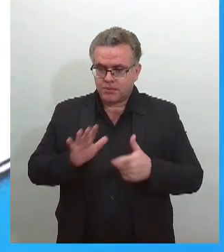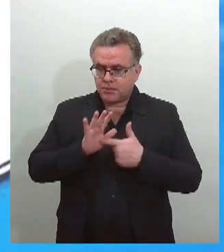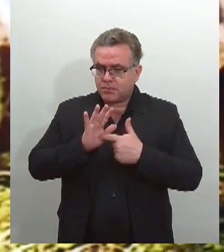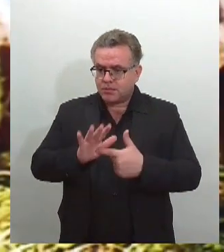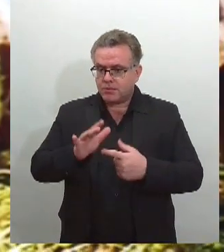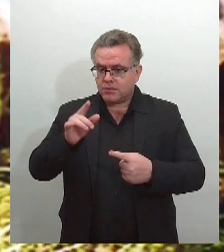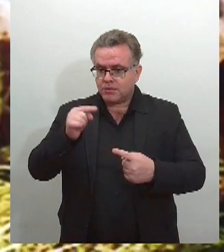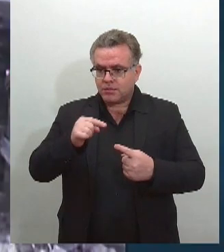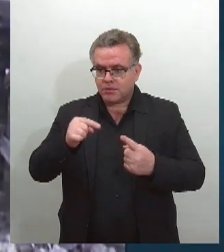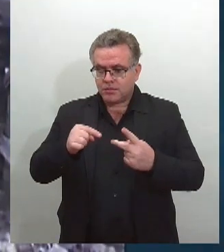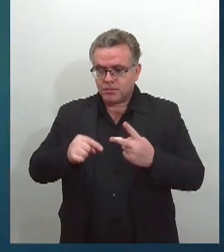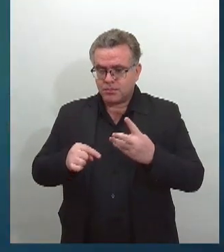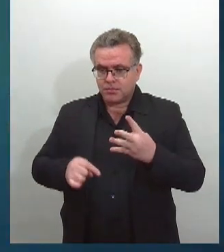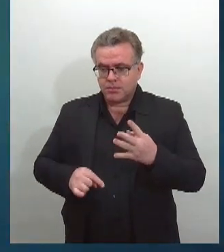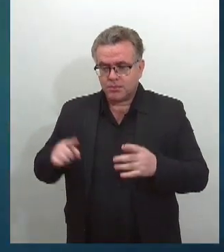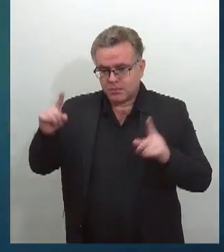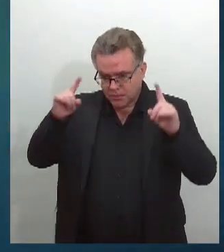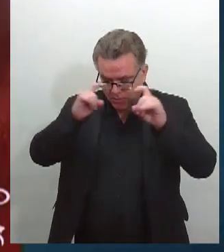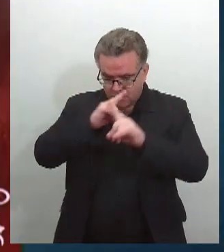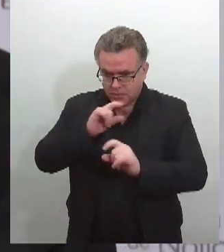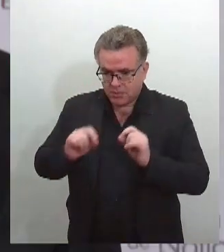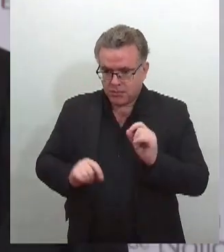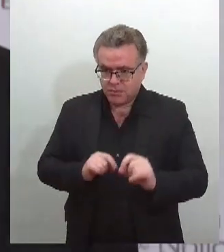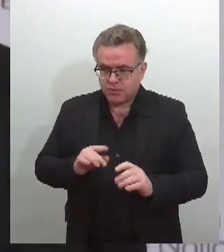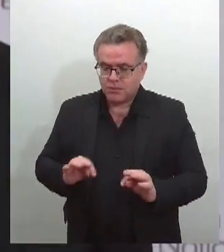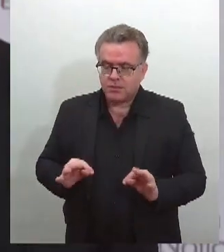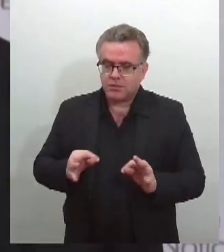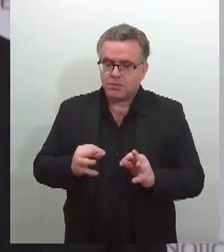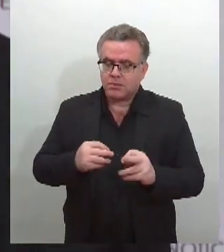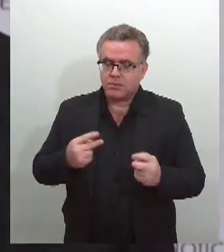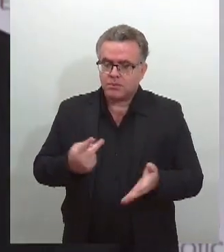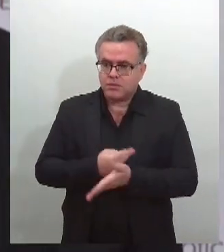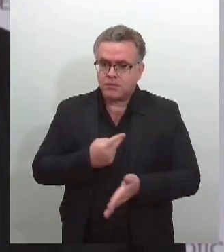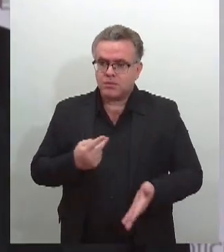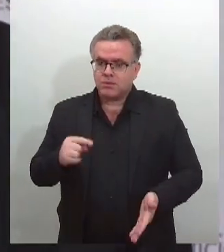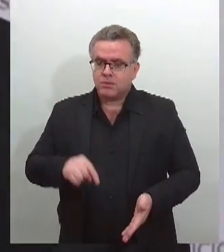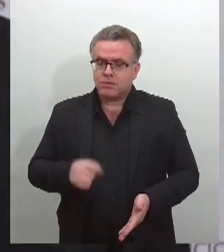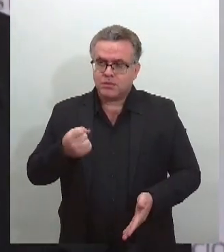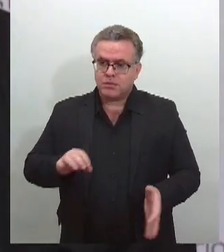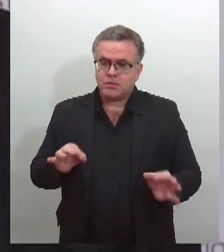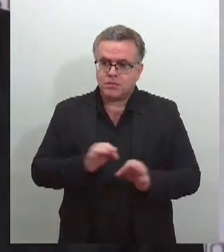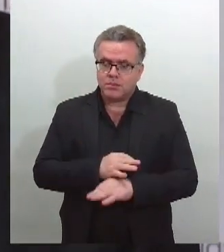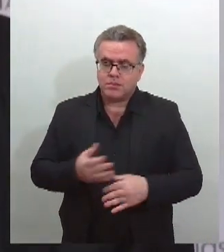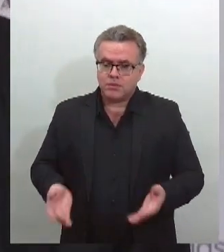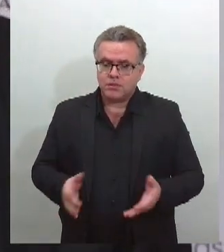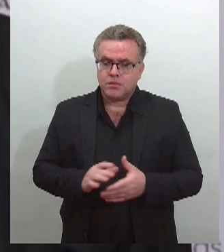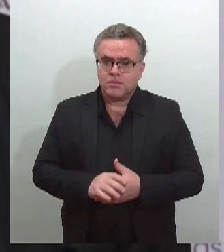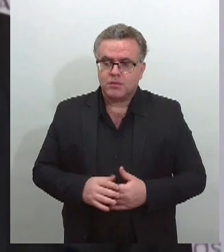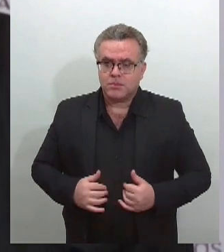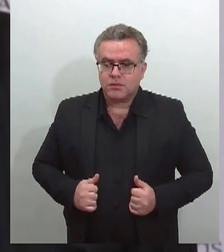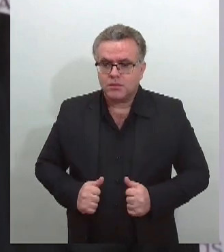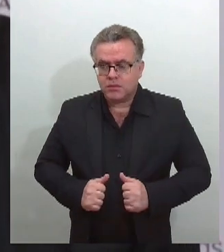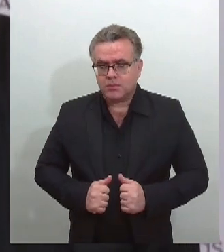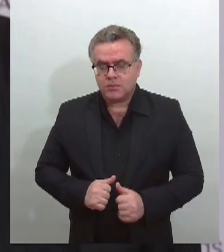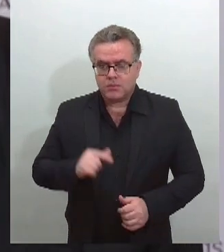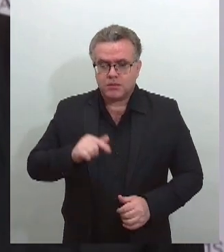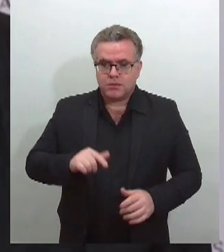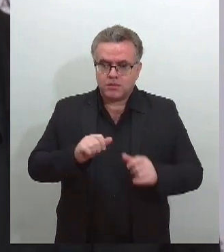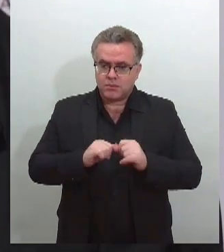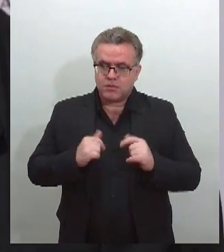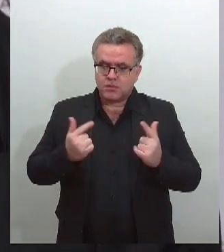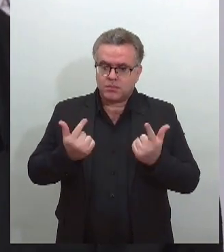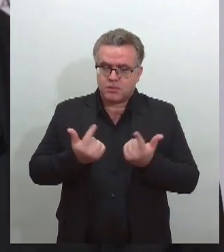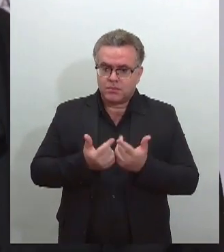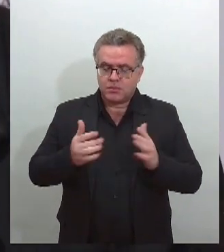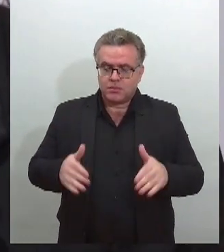por pequenos e médios produtores no estado. Trazendo para que o plenário, né, os deputados, nossos deputados, que